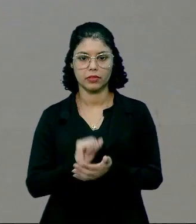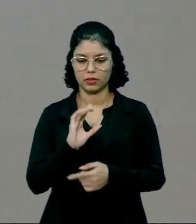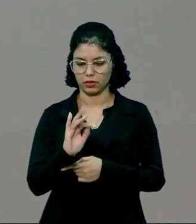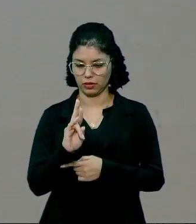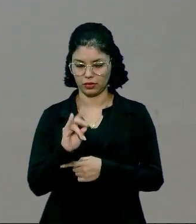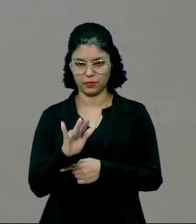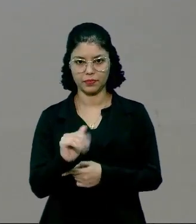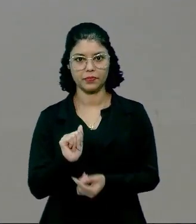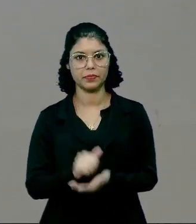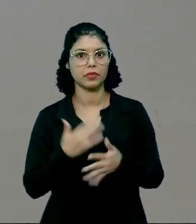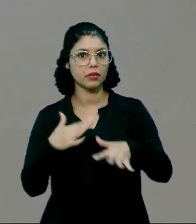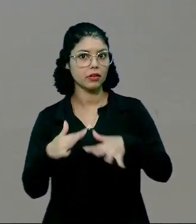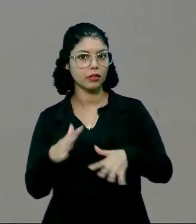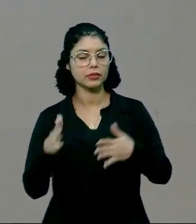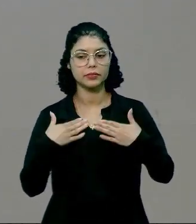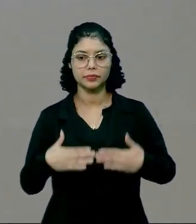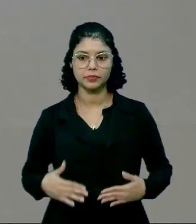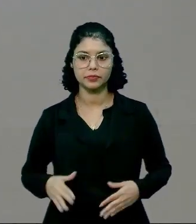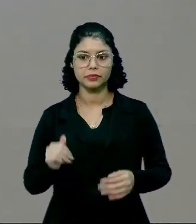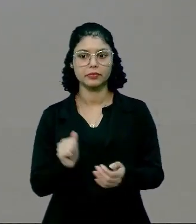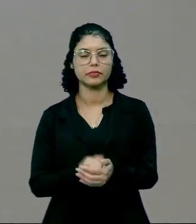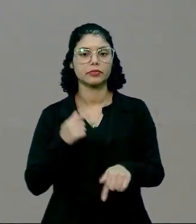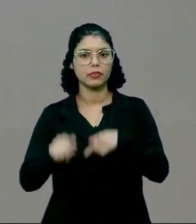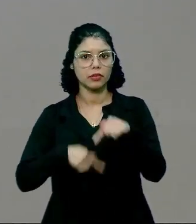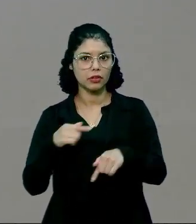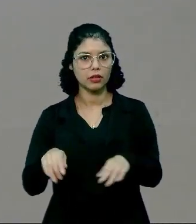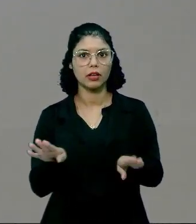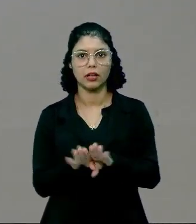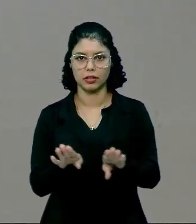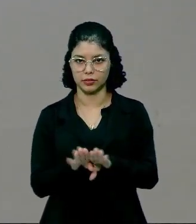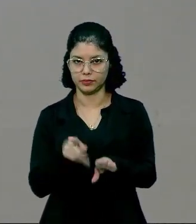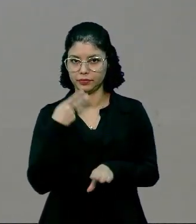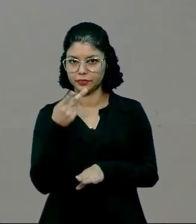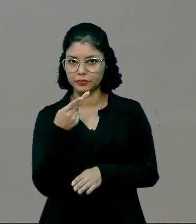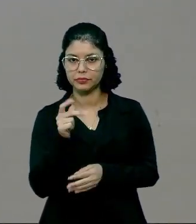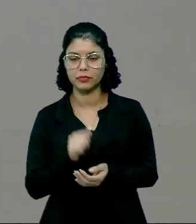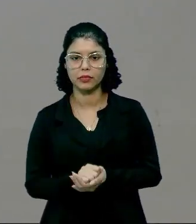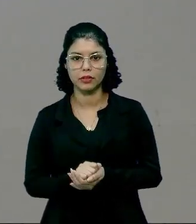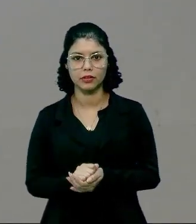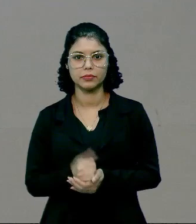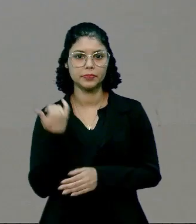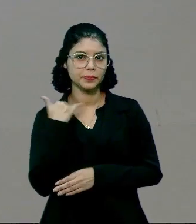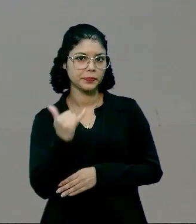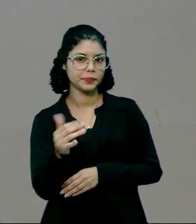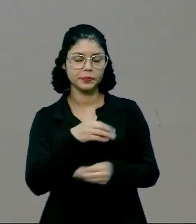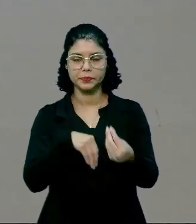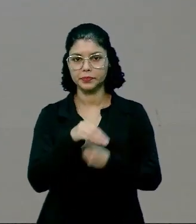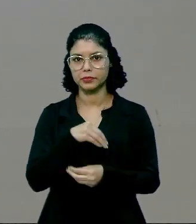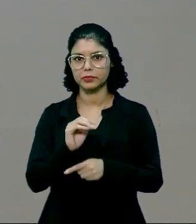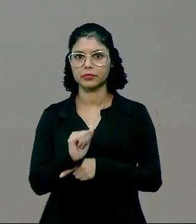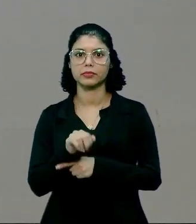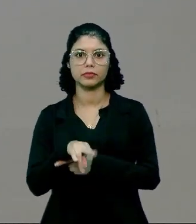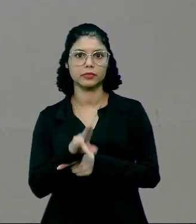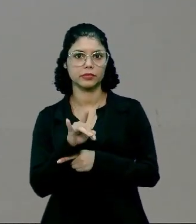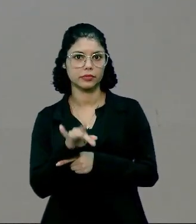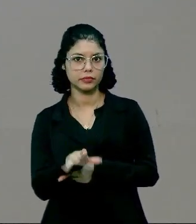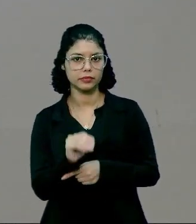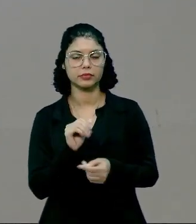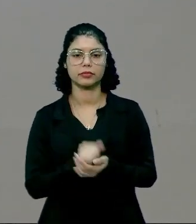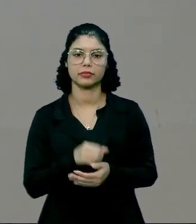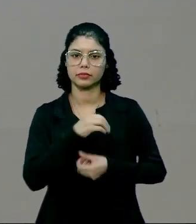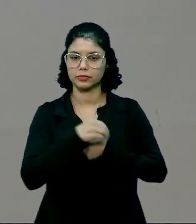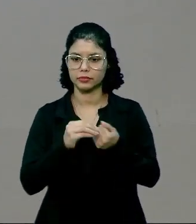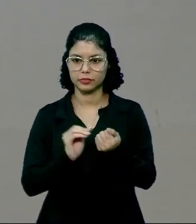cinética que a energia do Movimento dos corpos e na Química nós vamos falar um pouquinho sobre a energia envolvida no movimento das moléculas